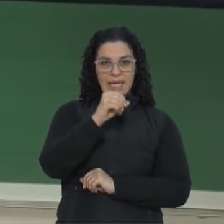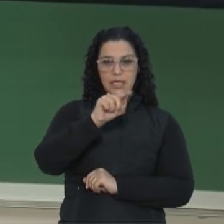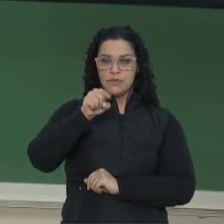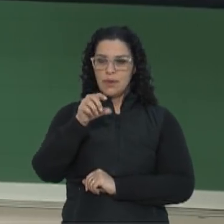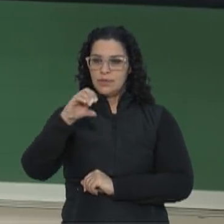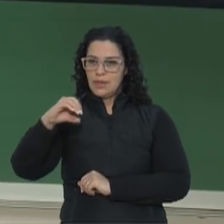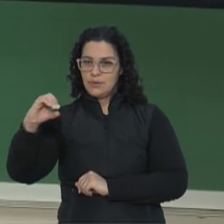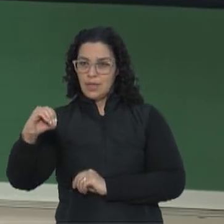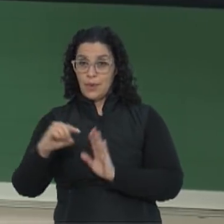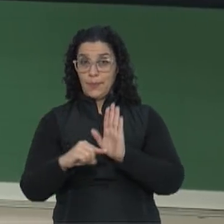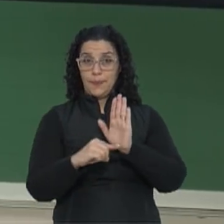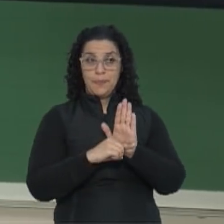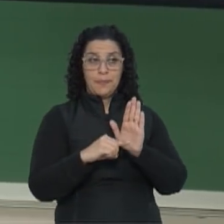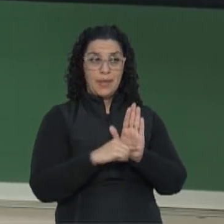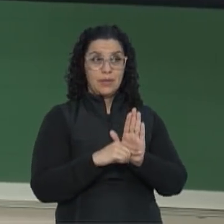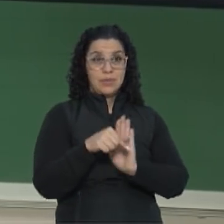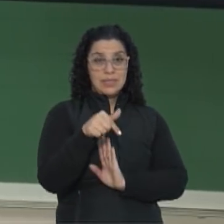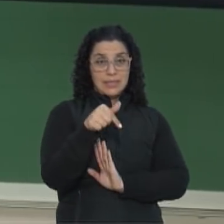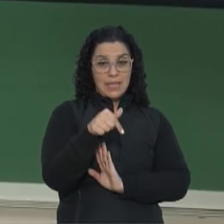menos o